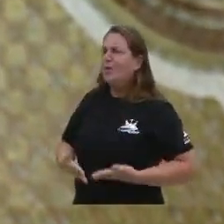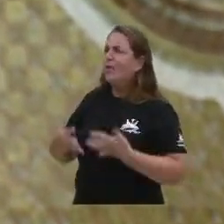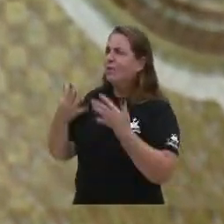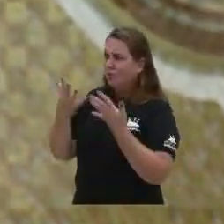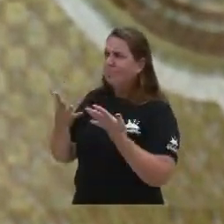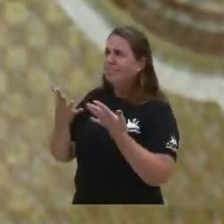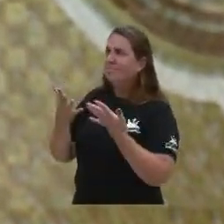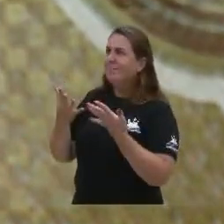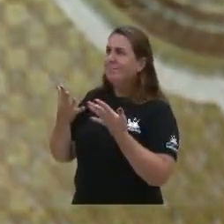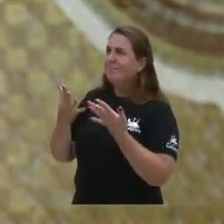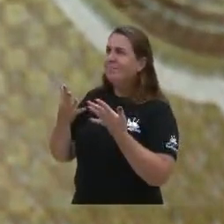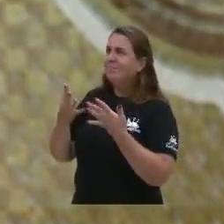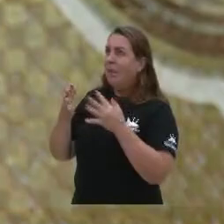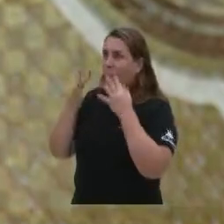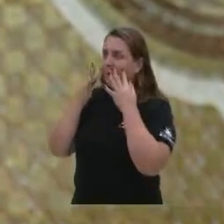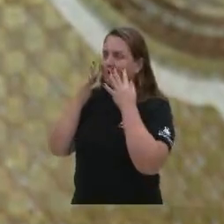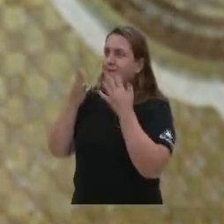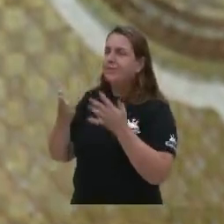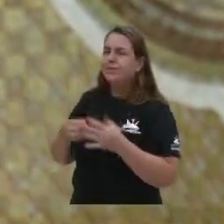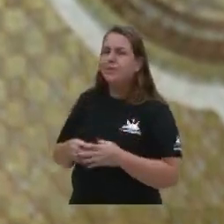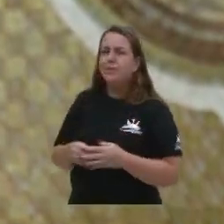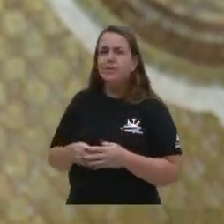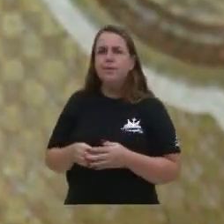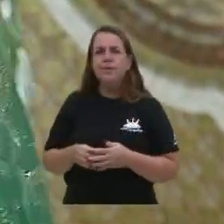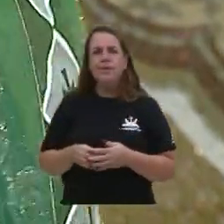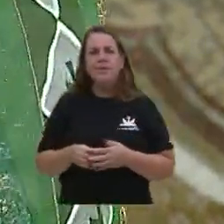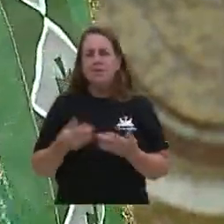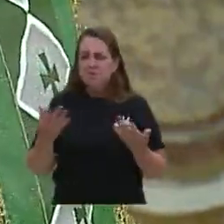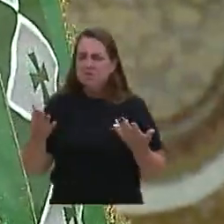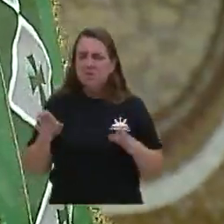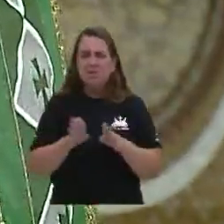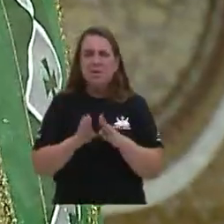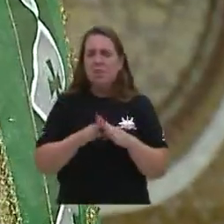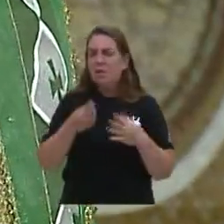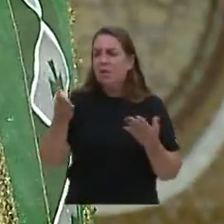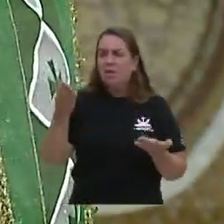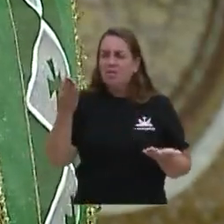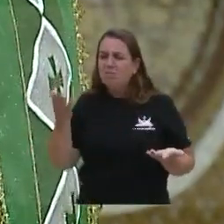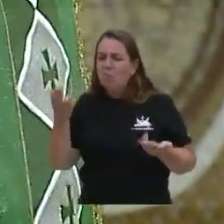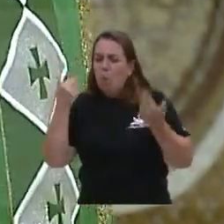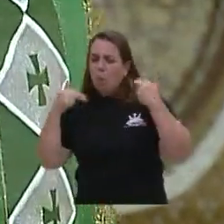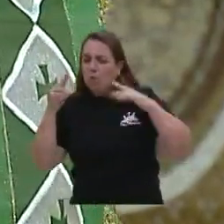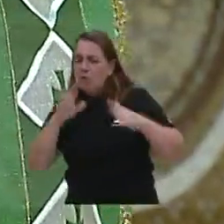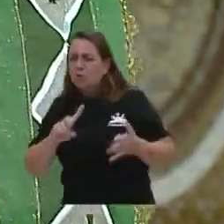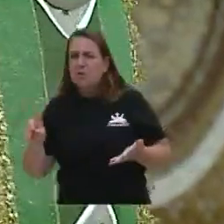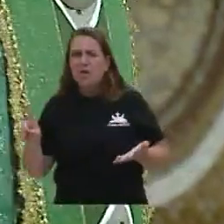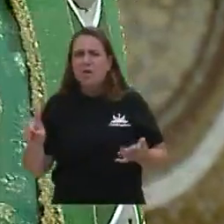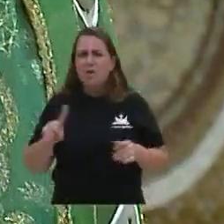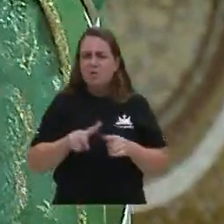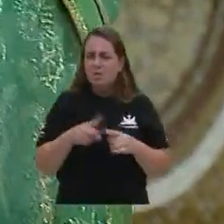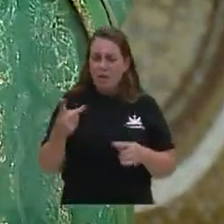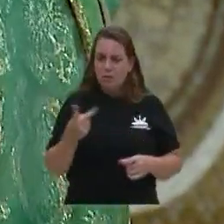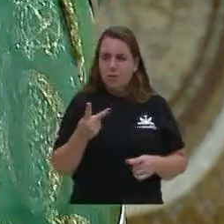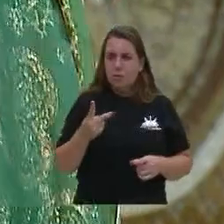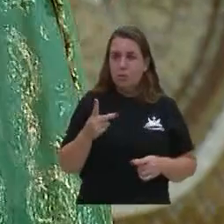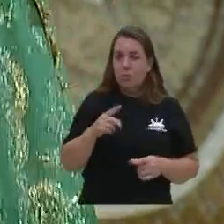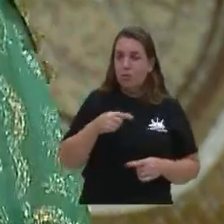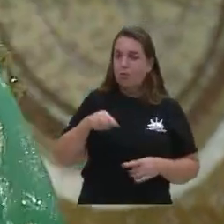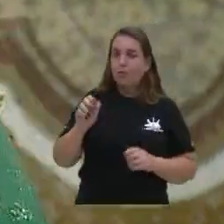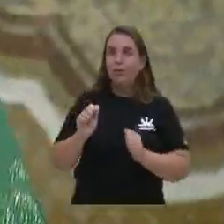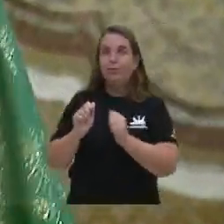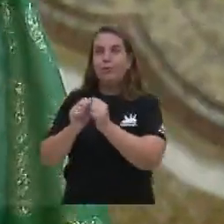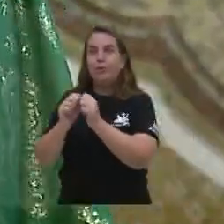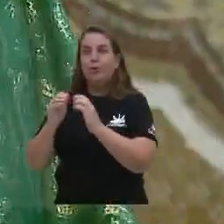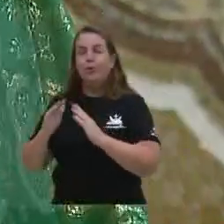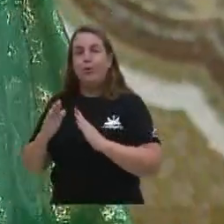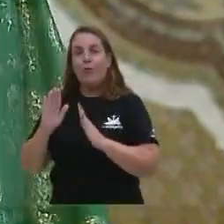Eles foram, também não sabiam direito. Falaram que era o Cordeiro de Deus, mas eles foram morar com Jesus